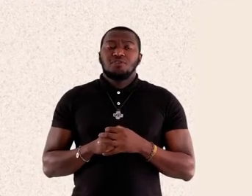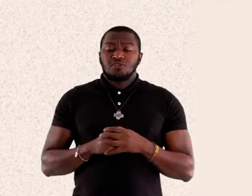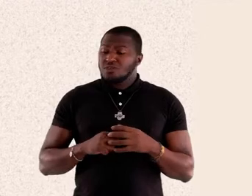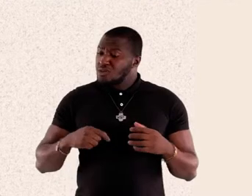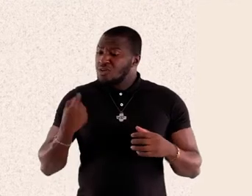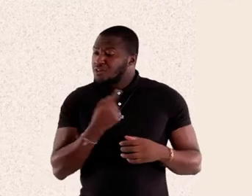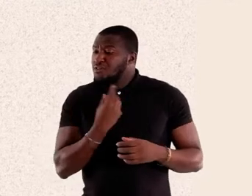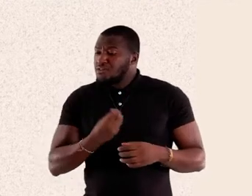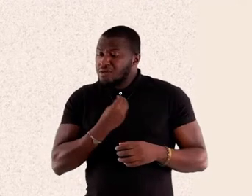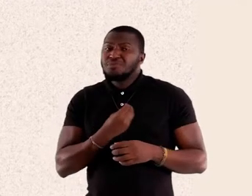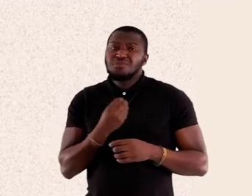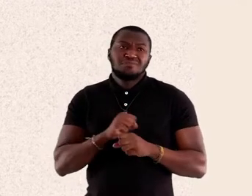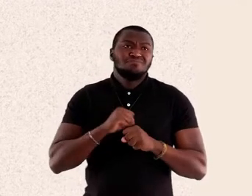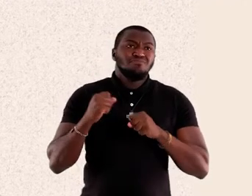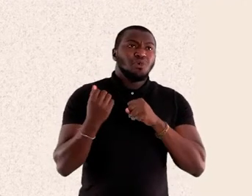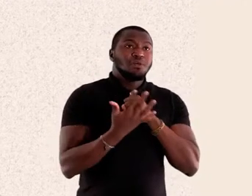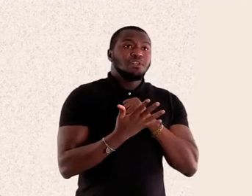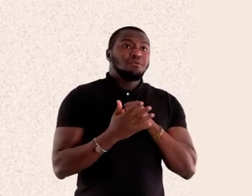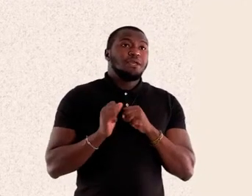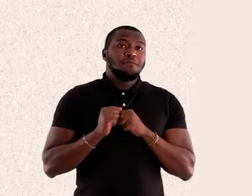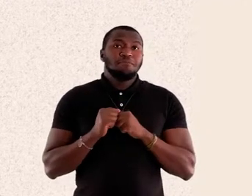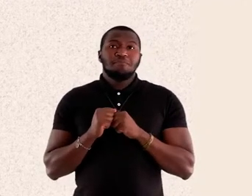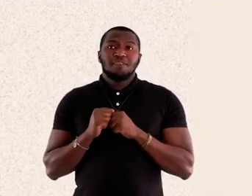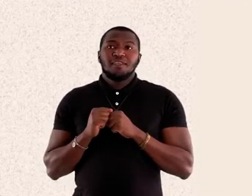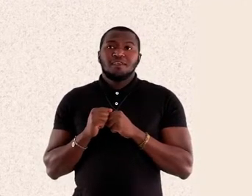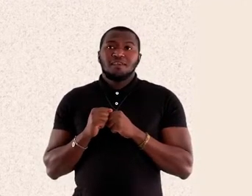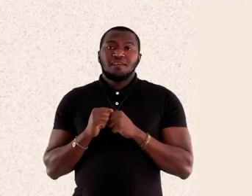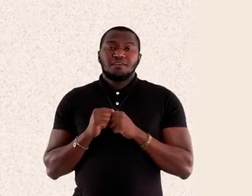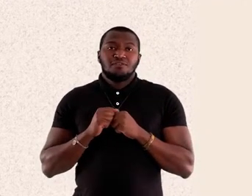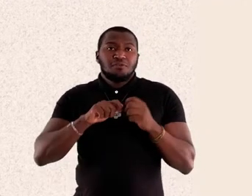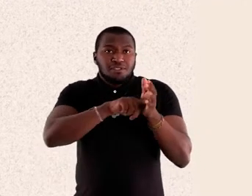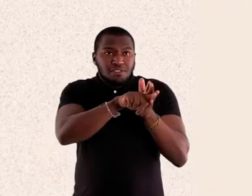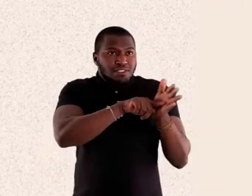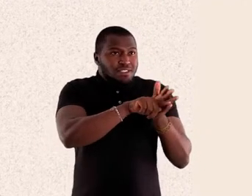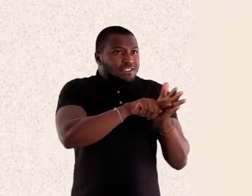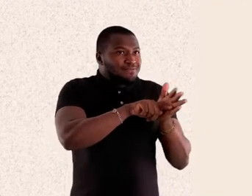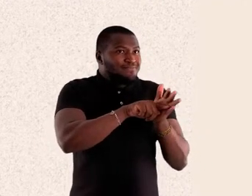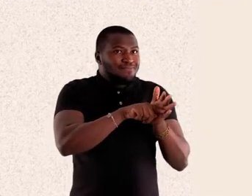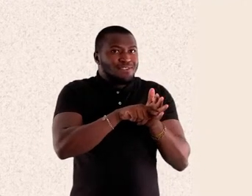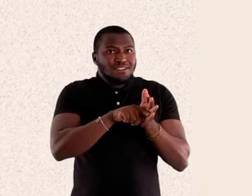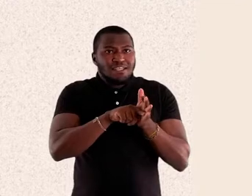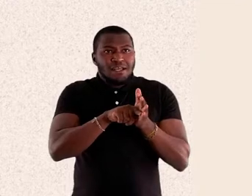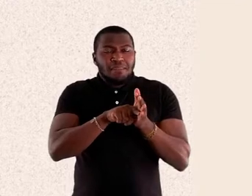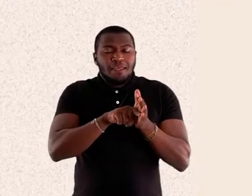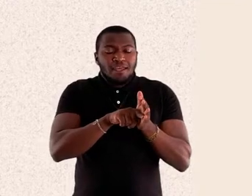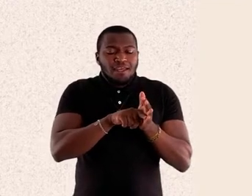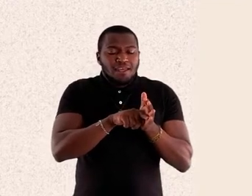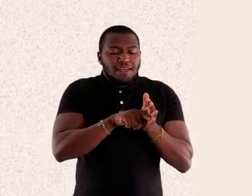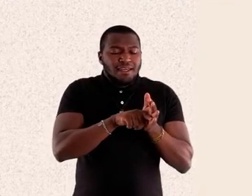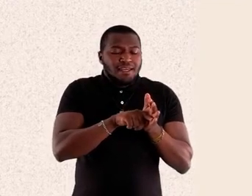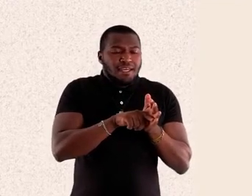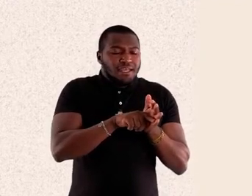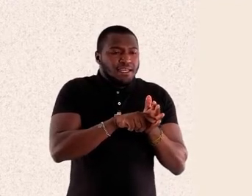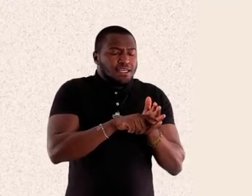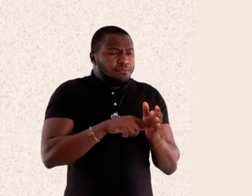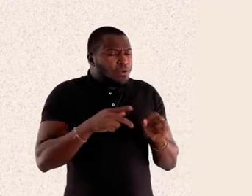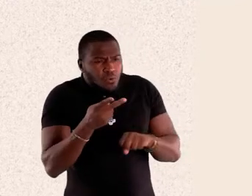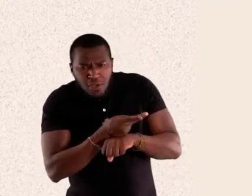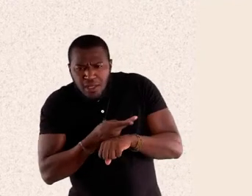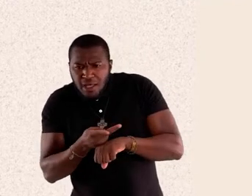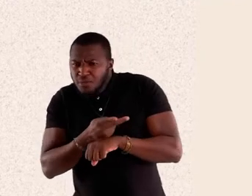pandemia essa foi uma pesquisa muito interessante que foi feita em que os pesquisadores buscaram